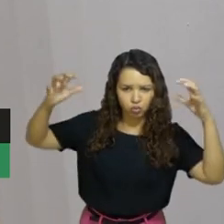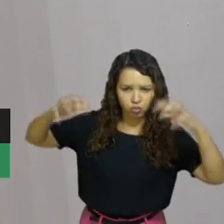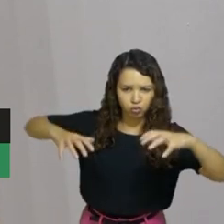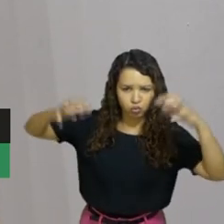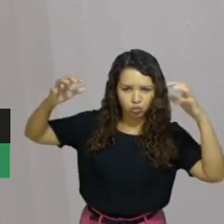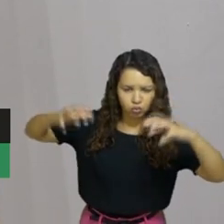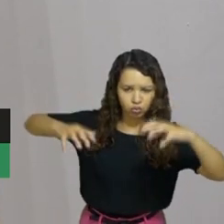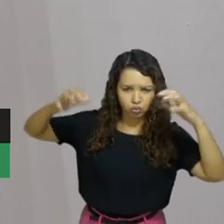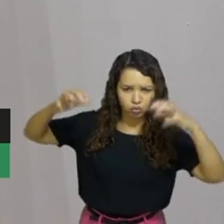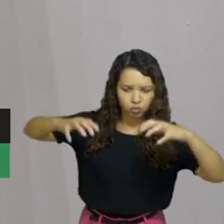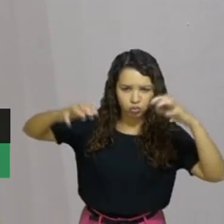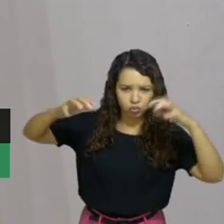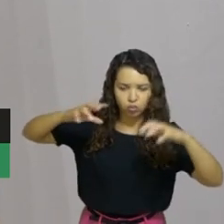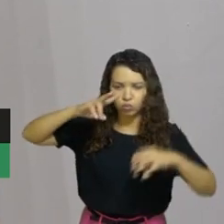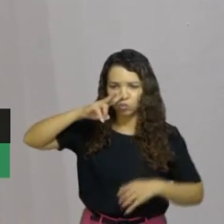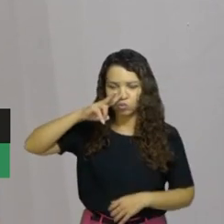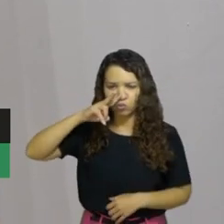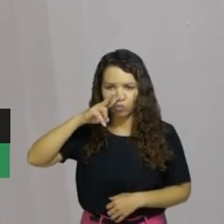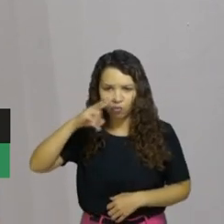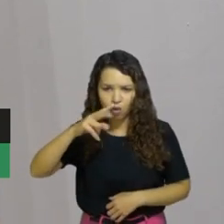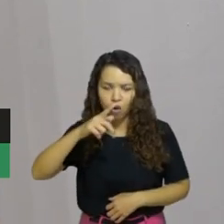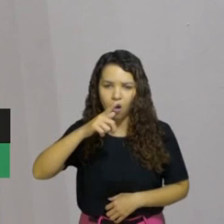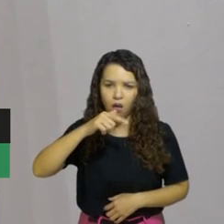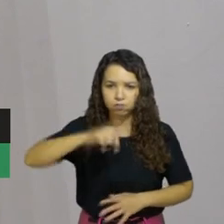e enchentes violentas